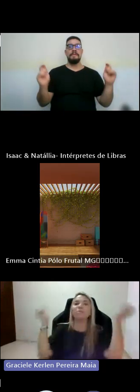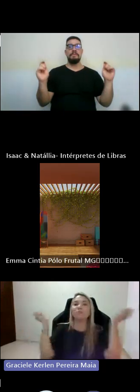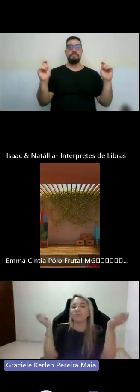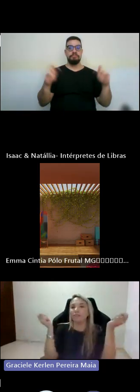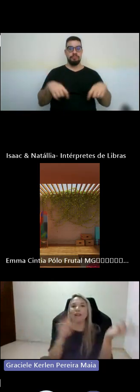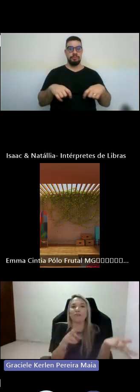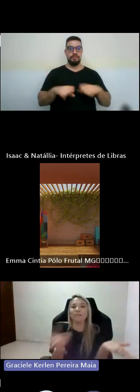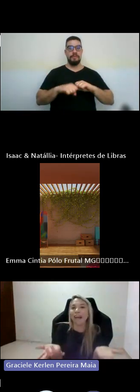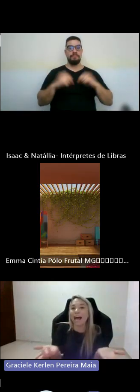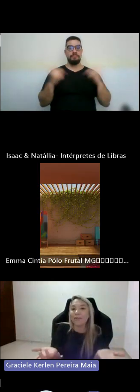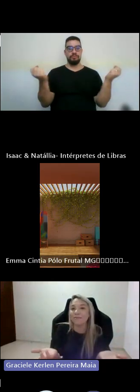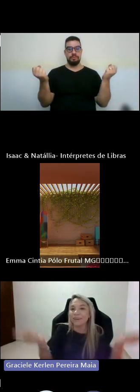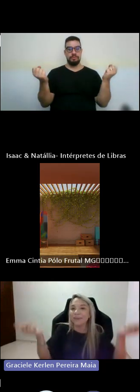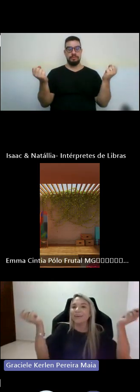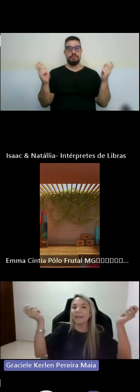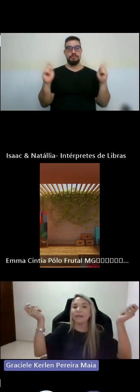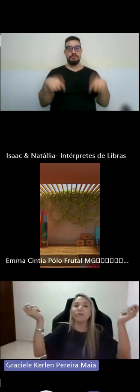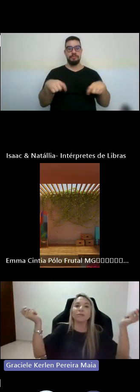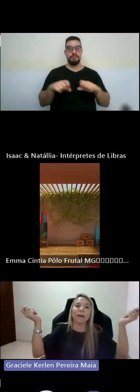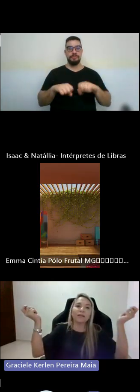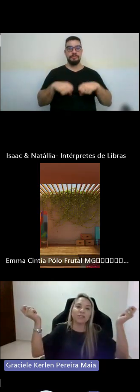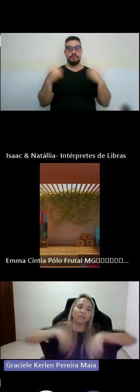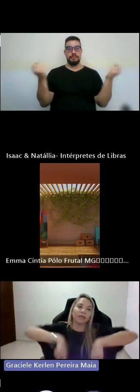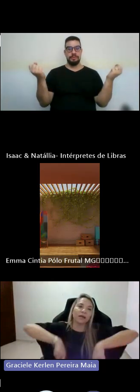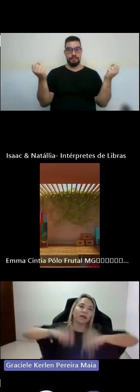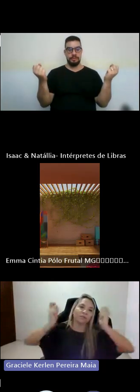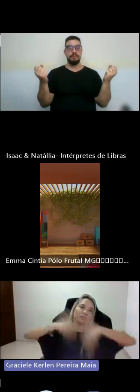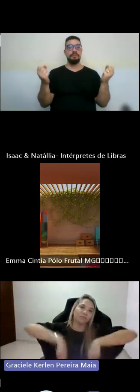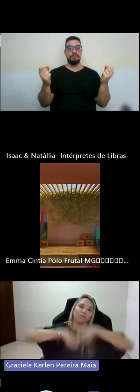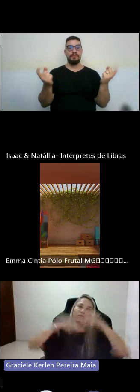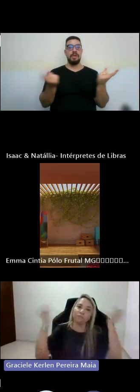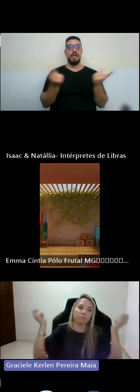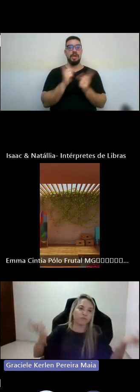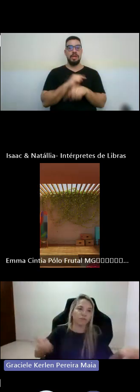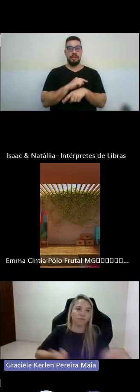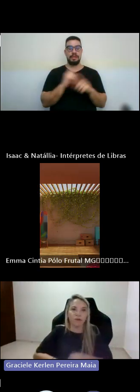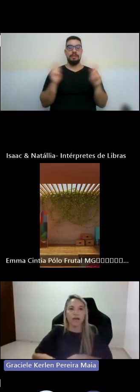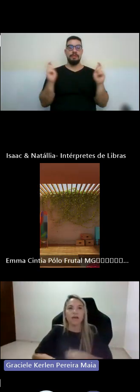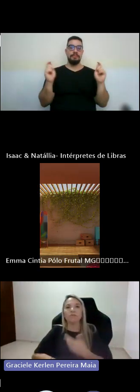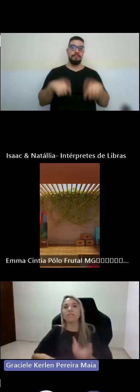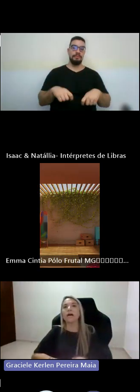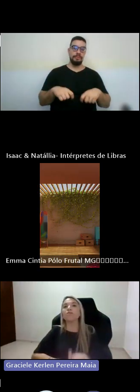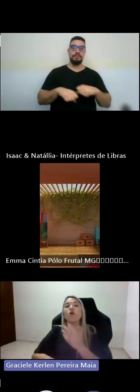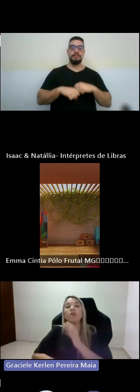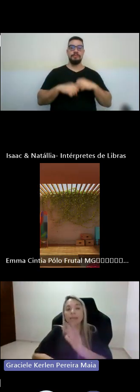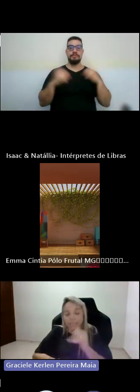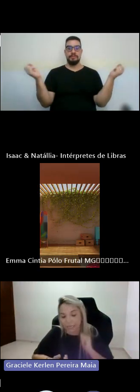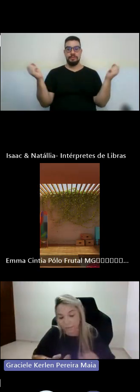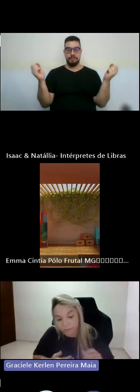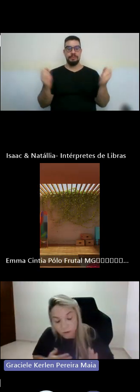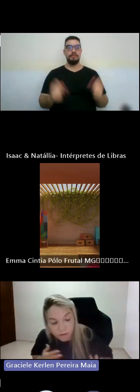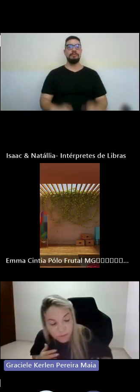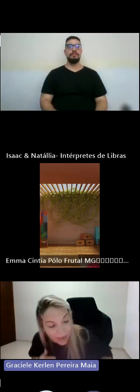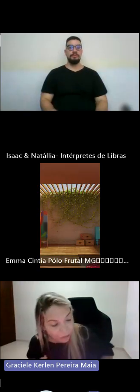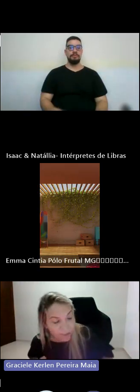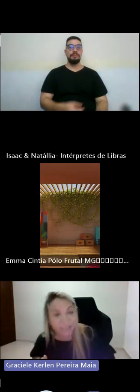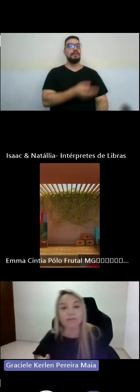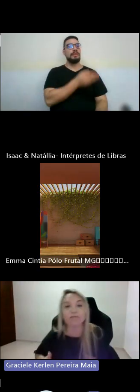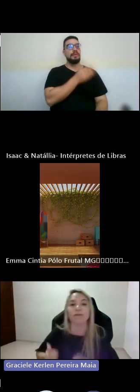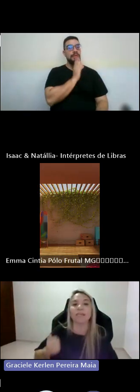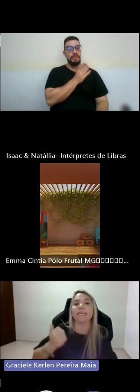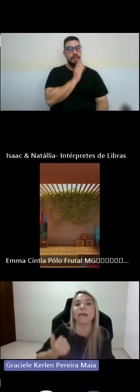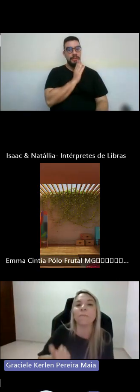e impossível, ele é contrário. Ele é contrapartida, né? É possível, impossível. O sinal de conhecer. Então, vamos lá.